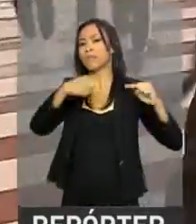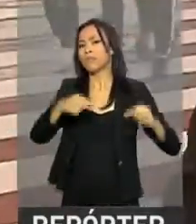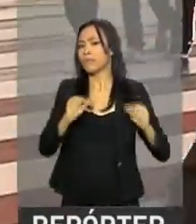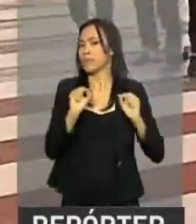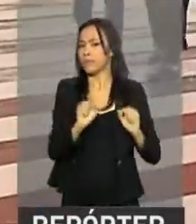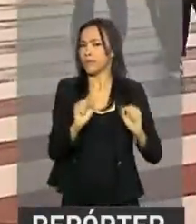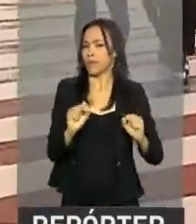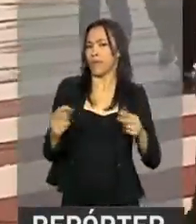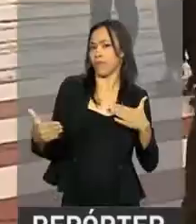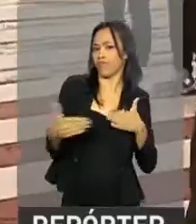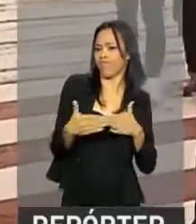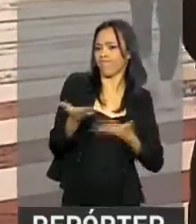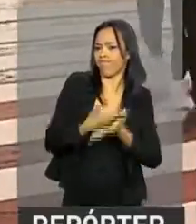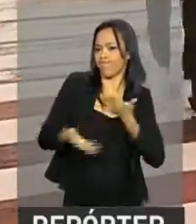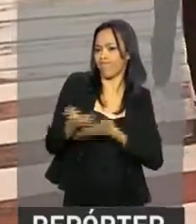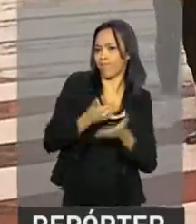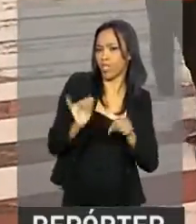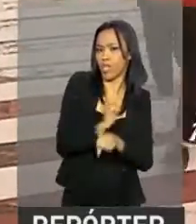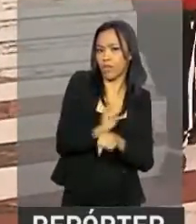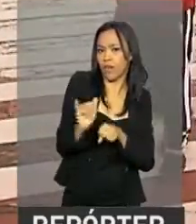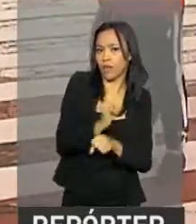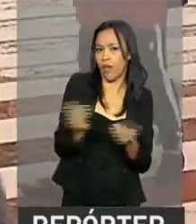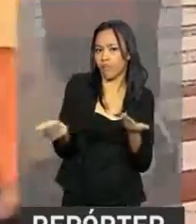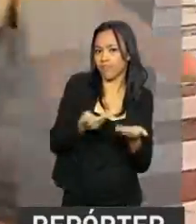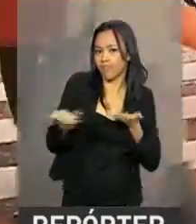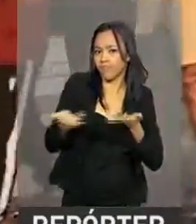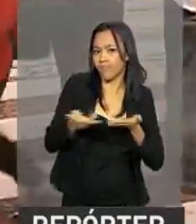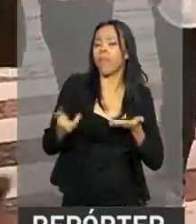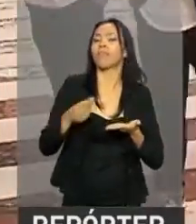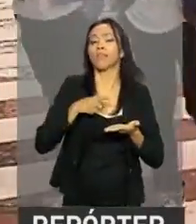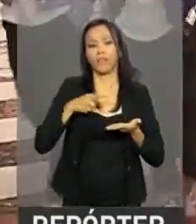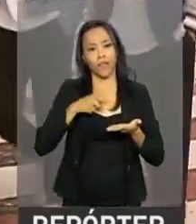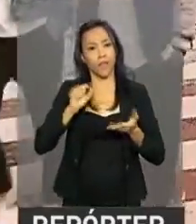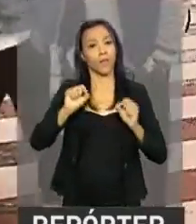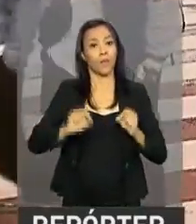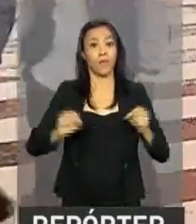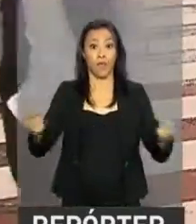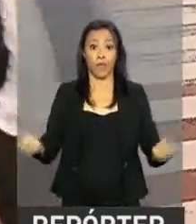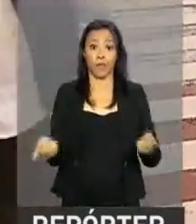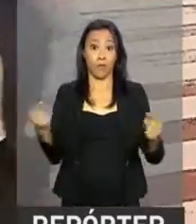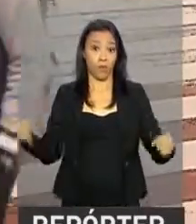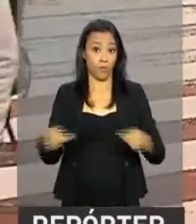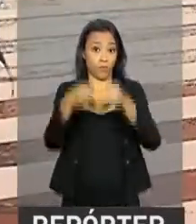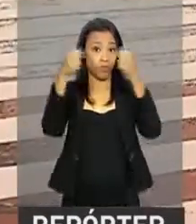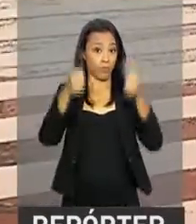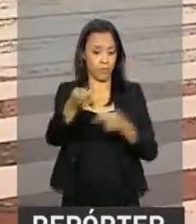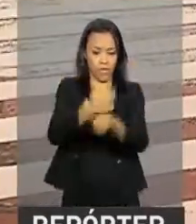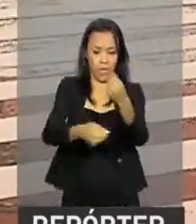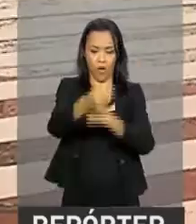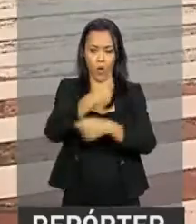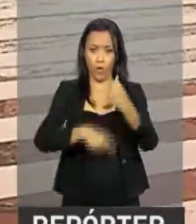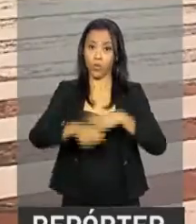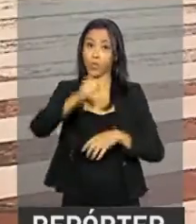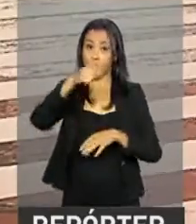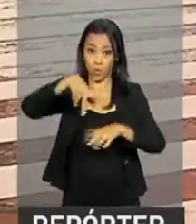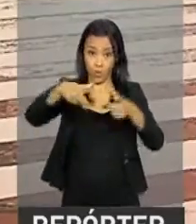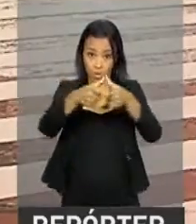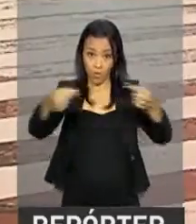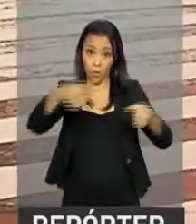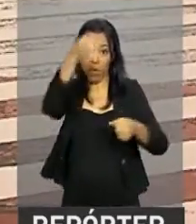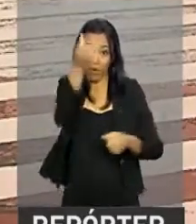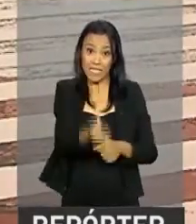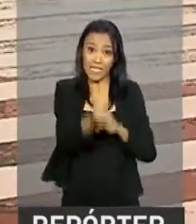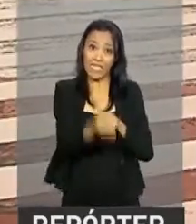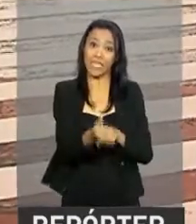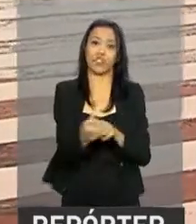diplomáticas estratégicas, os dois países mantêm importante ligação nos negócios. O Japão é o sexto maior parceiro comercial